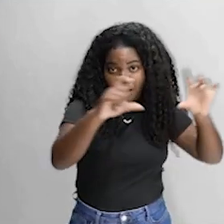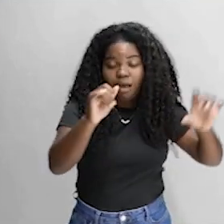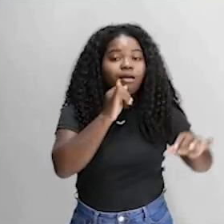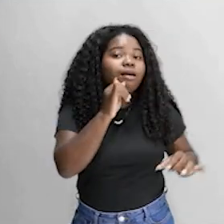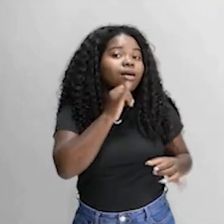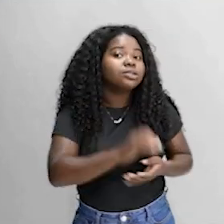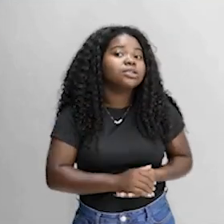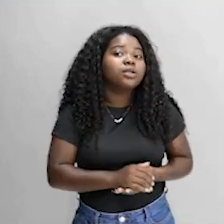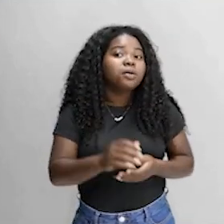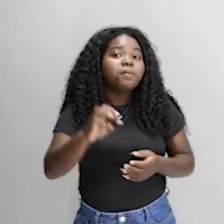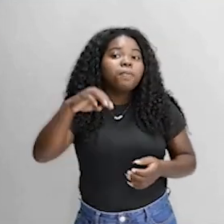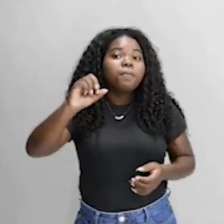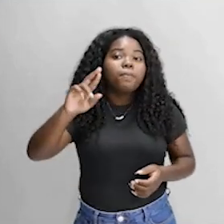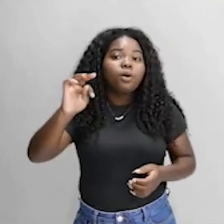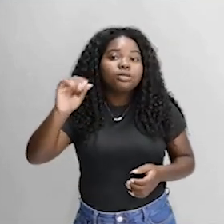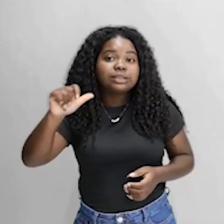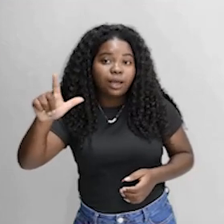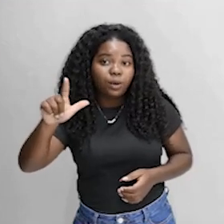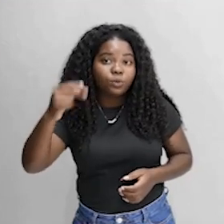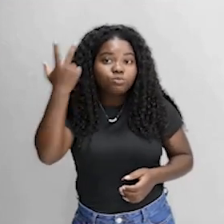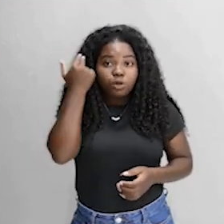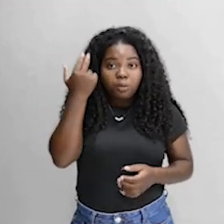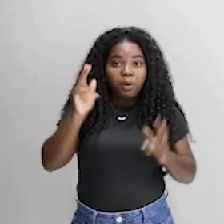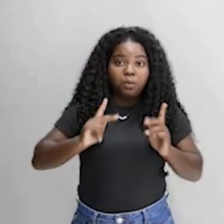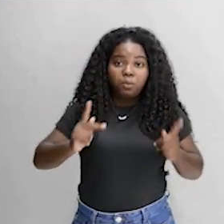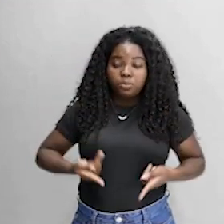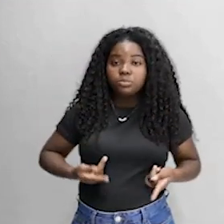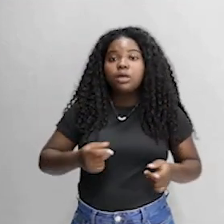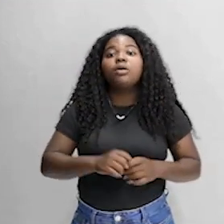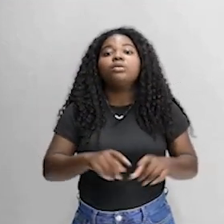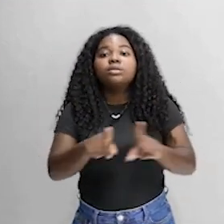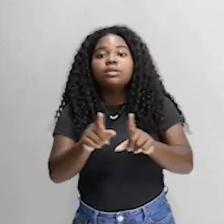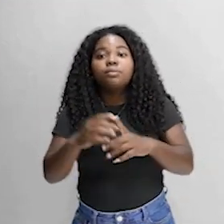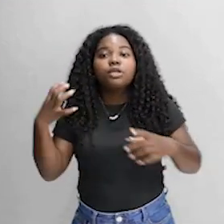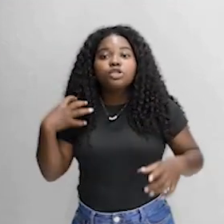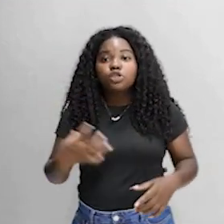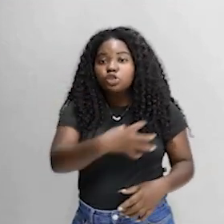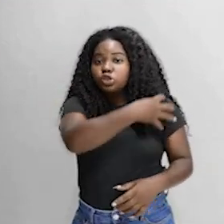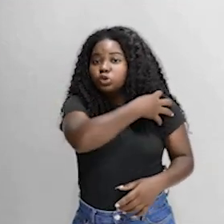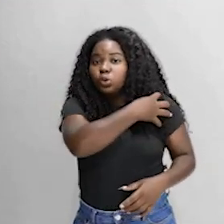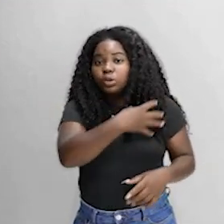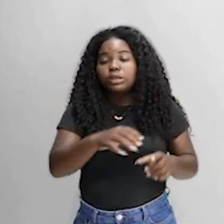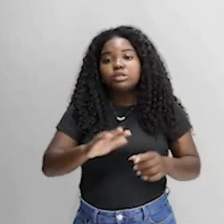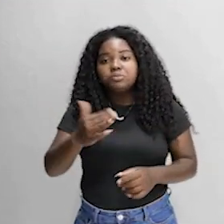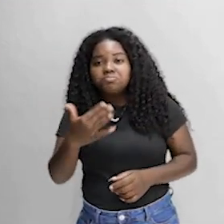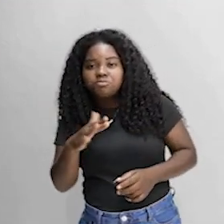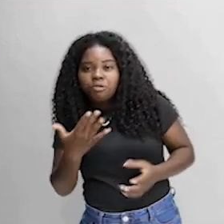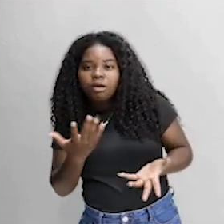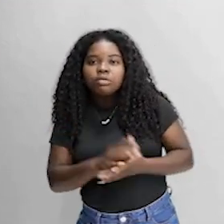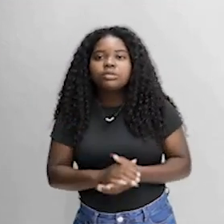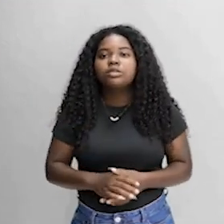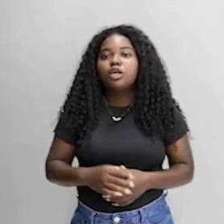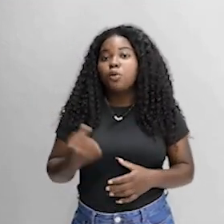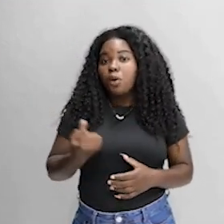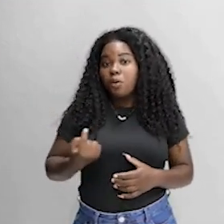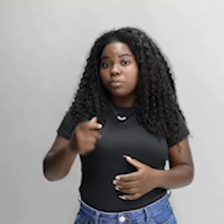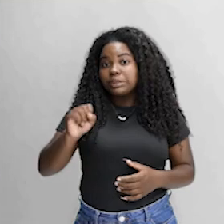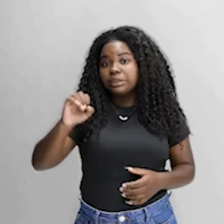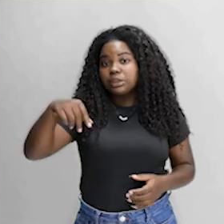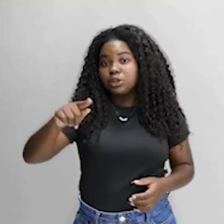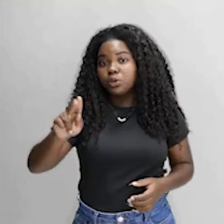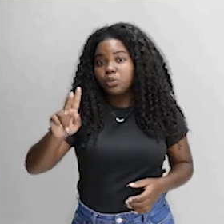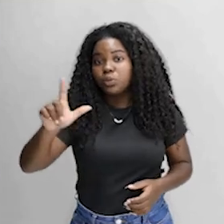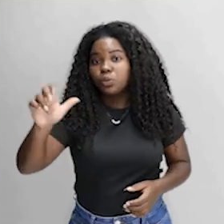com a extensão máxima, Sócrates com a extensão mínima, utilizado de forma singular, ó,